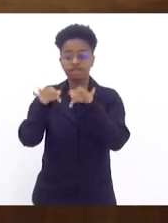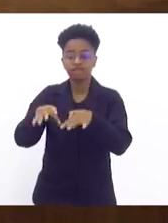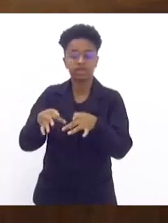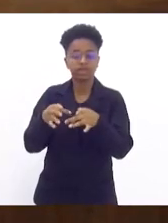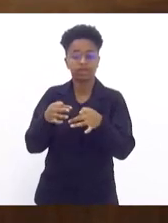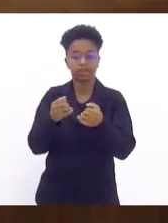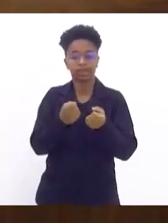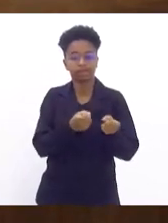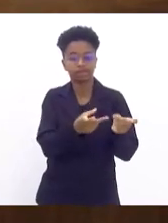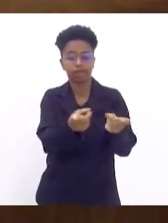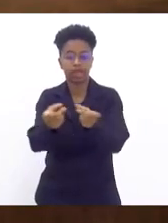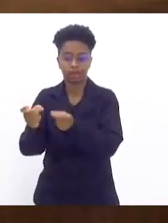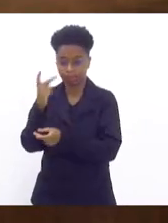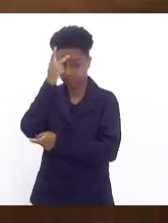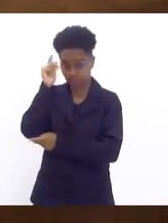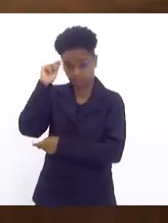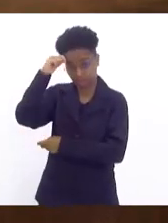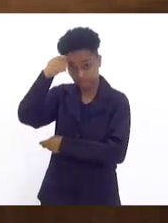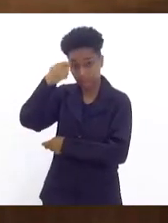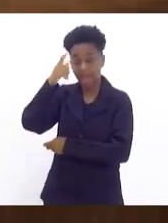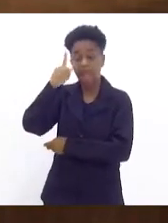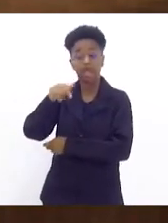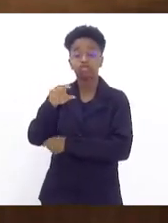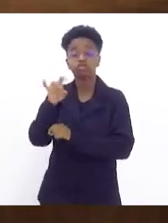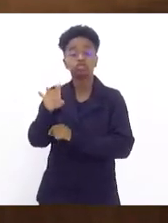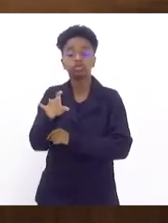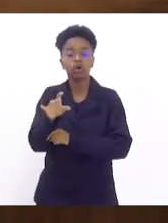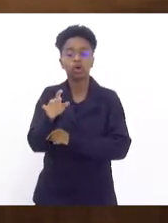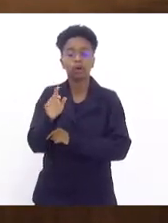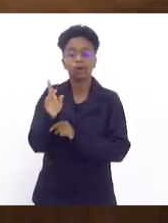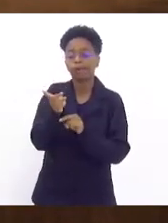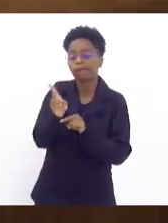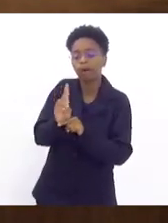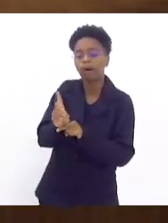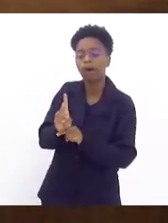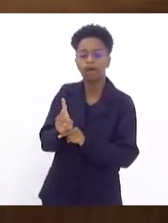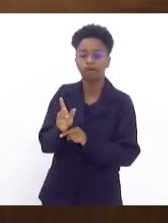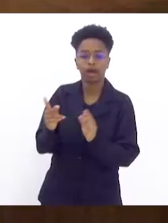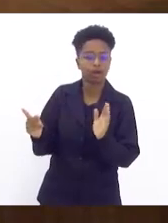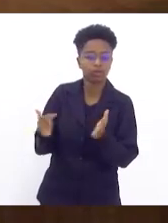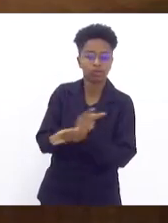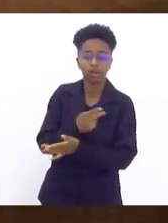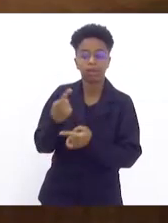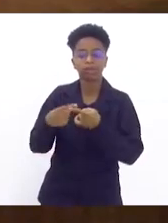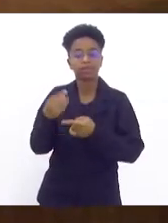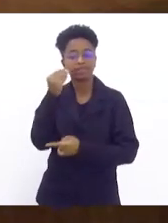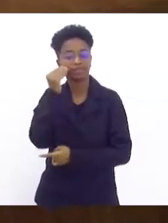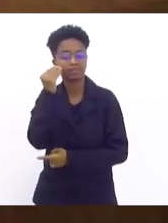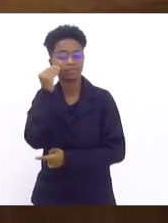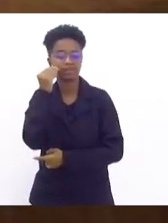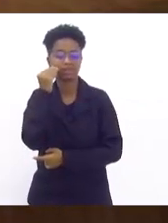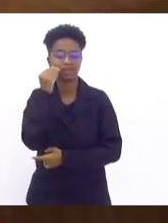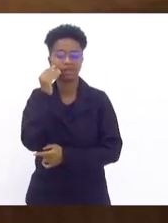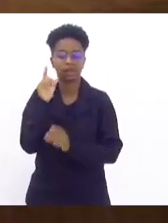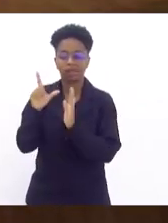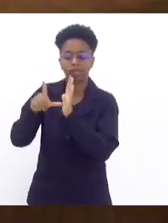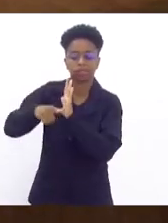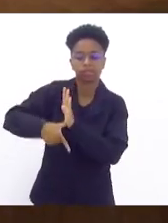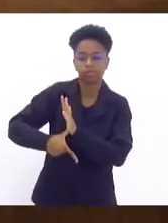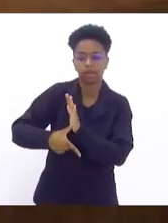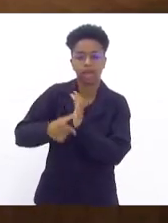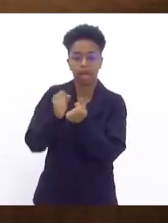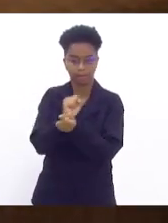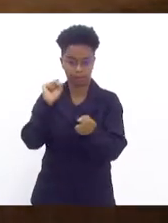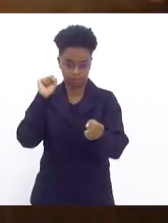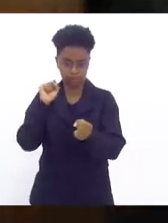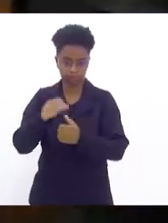ela foi inclusive uma medida paliativa feita para que não se para que retardasse a abolição